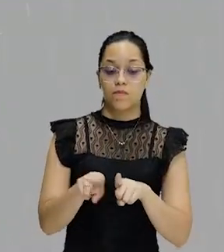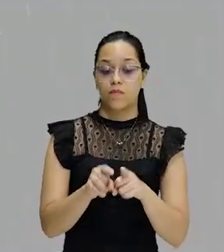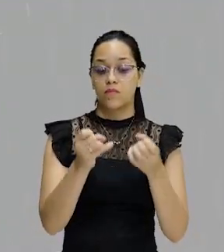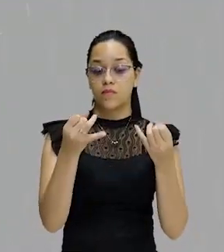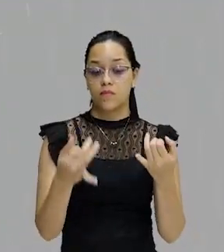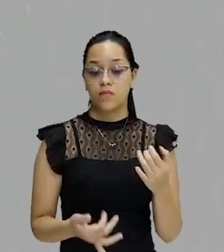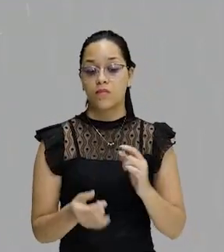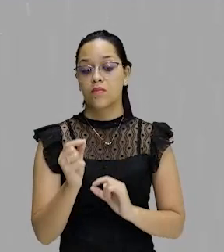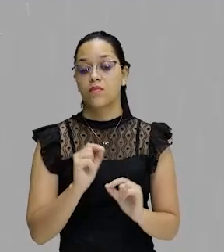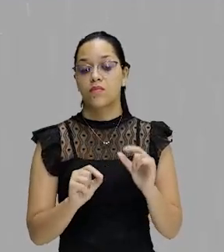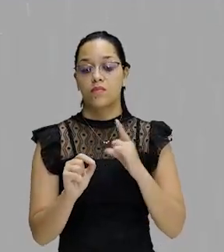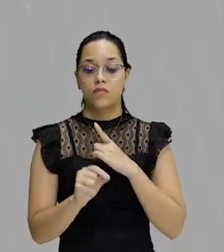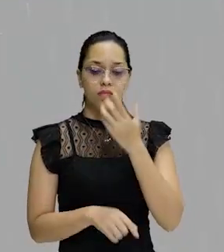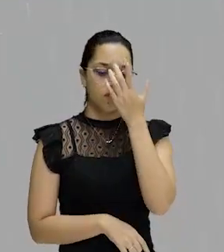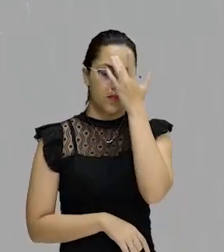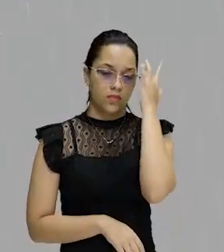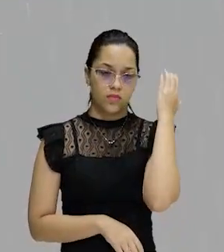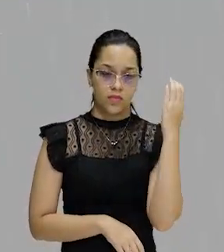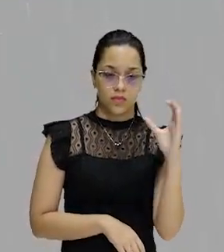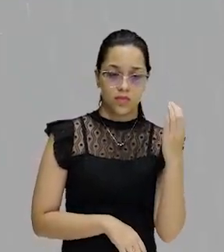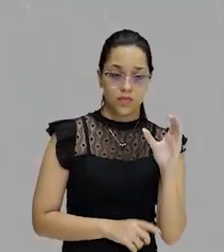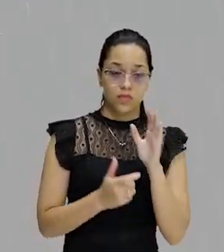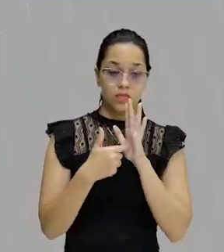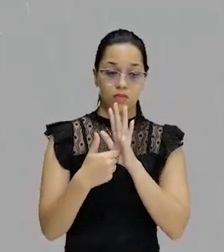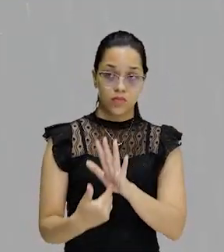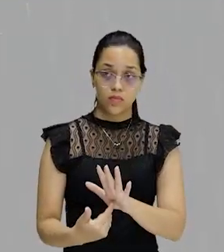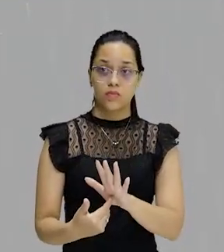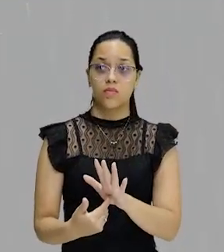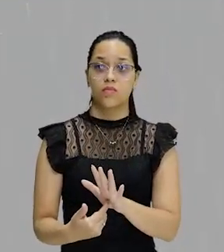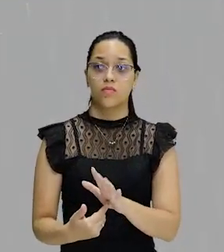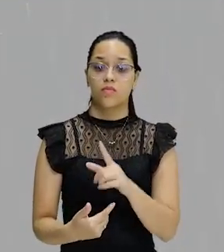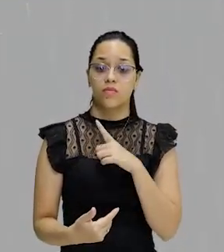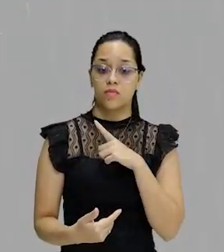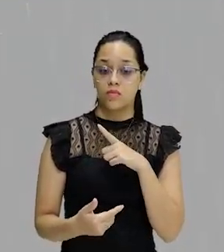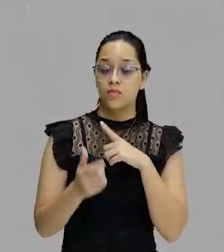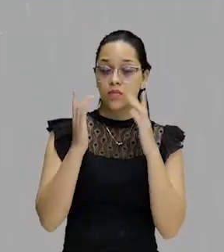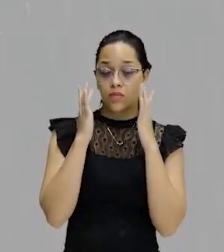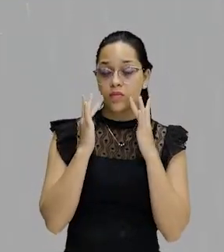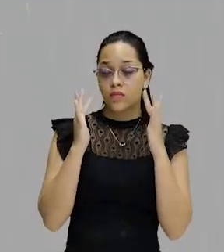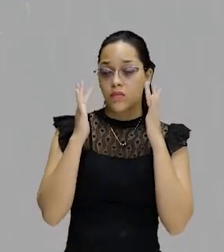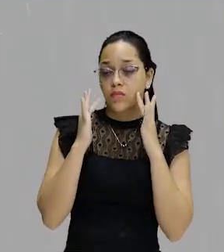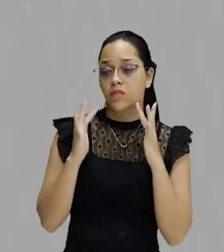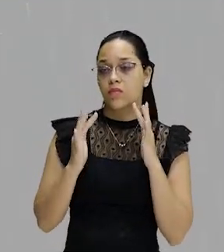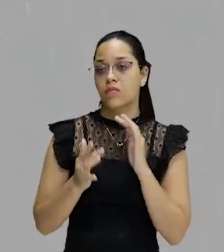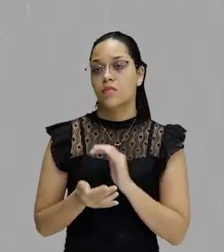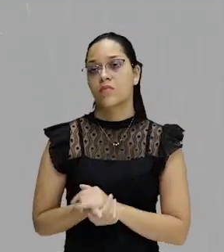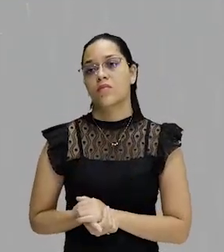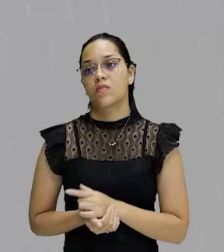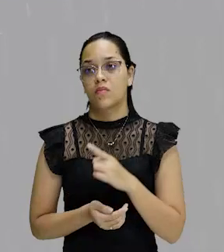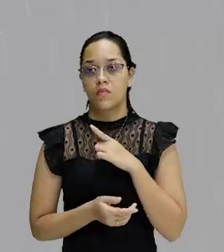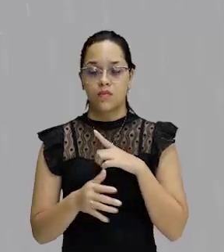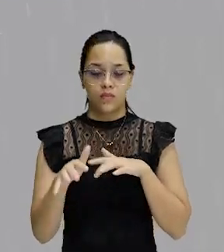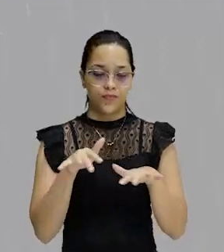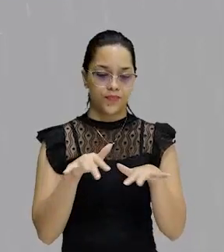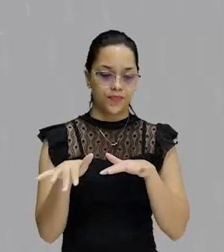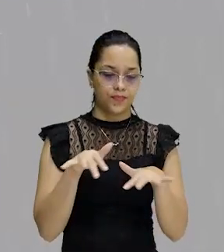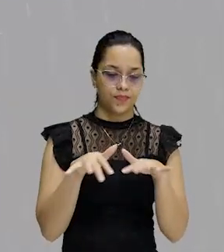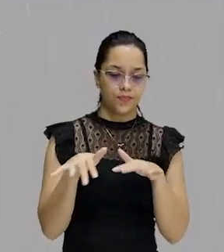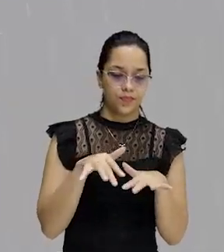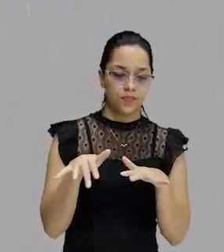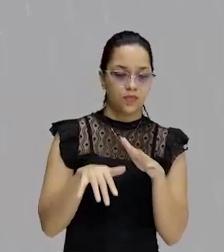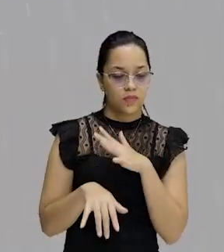que simplesmente os cientistas se atiraram na aventura da arte, na aventura do movimento,